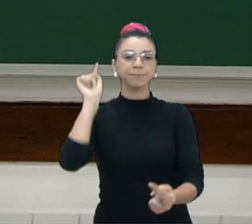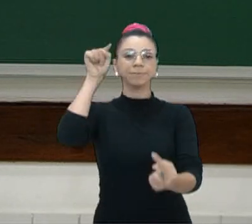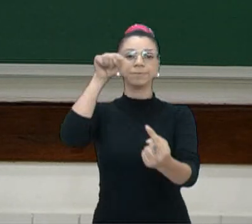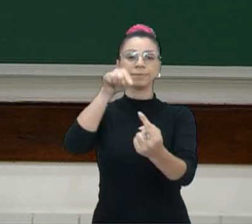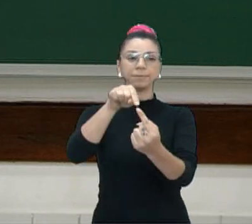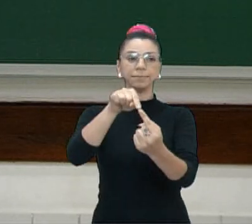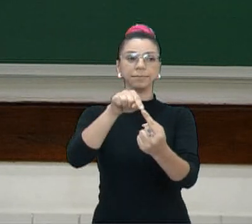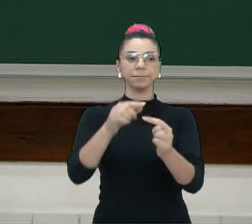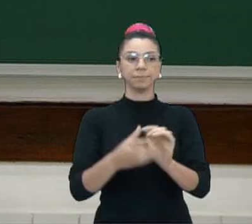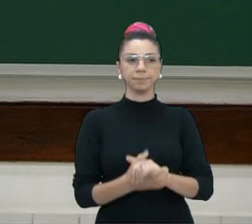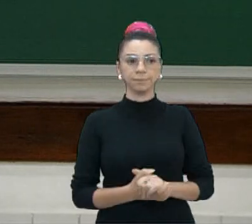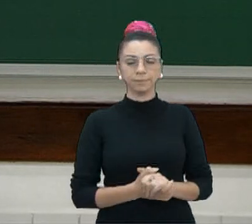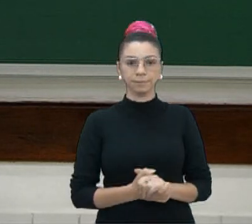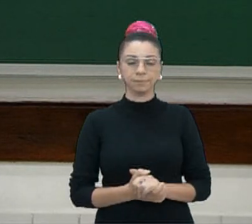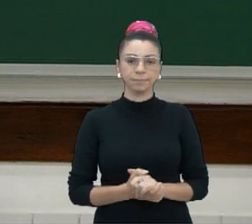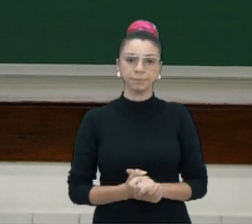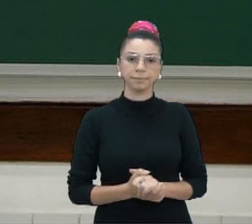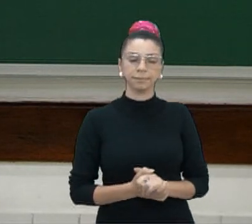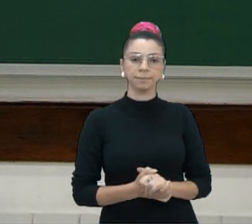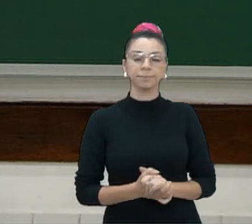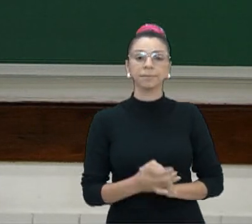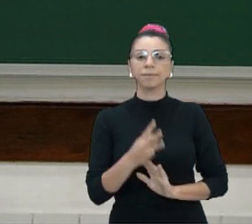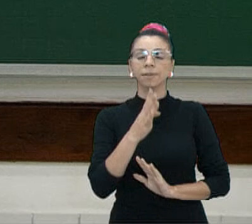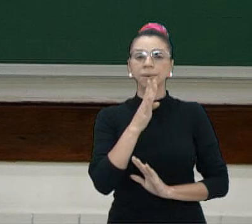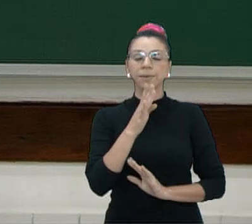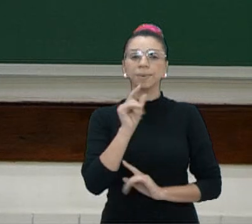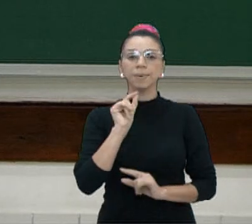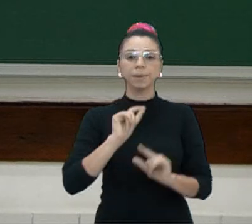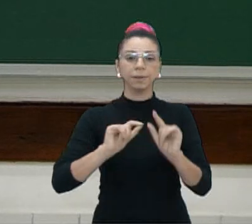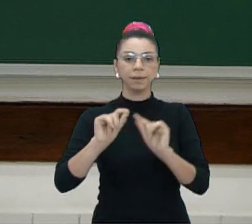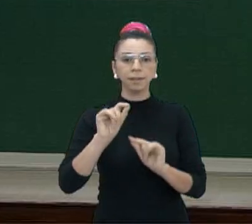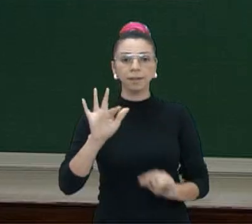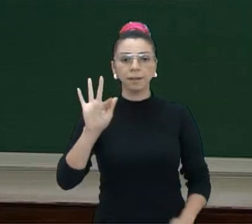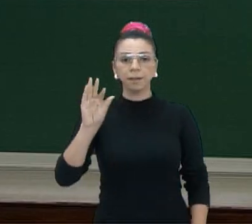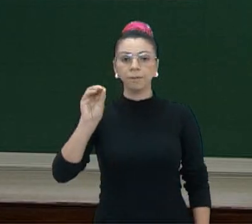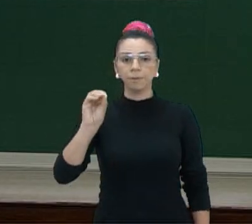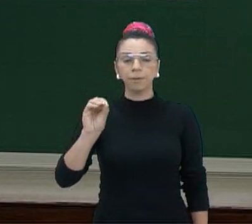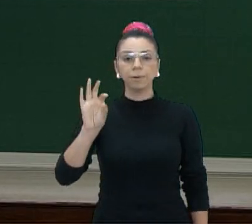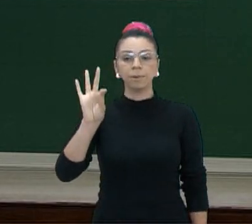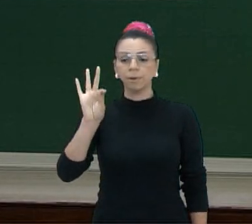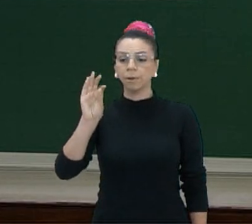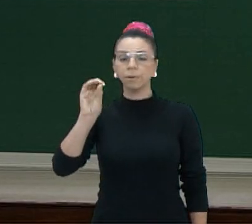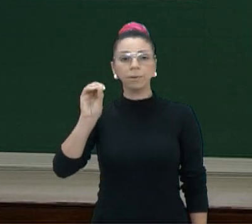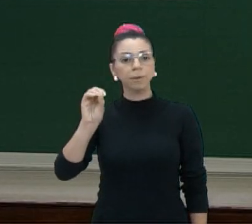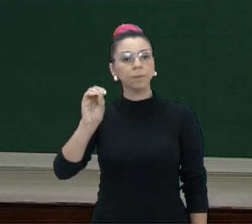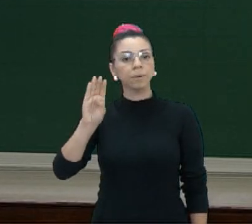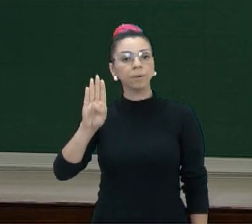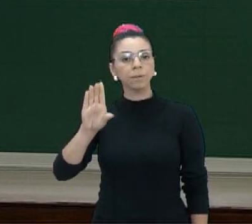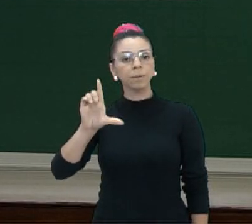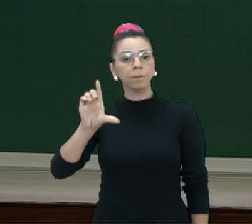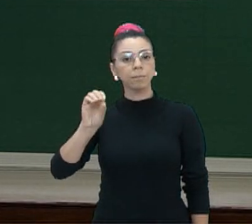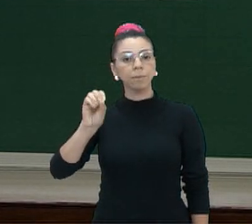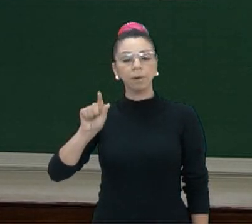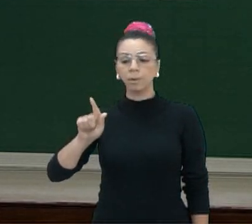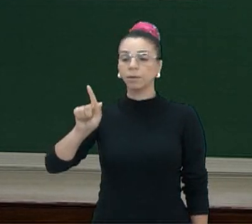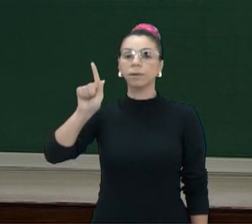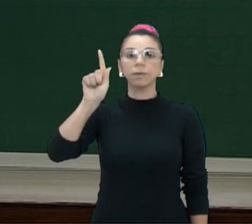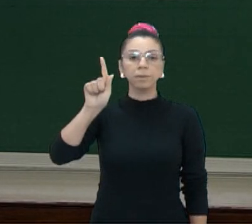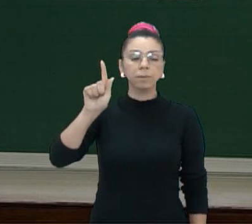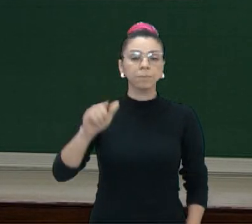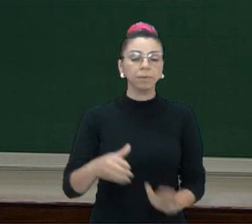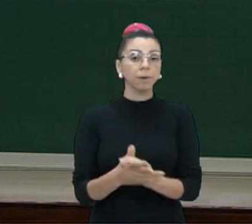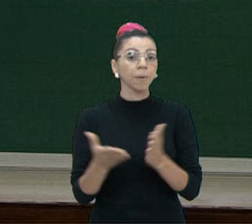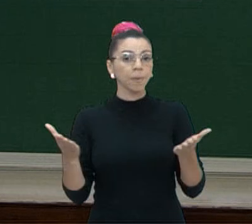nossos objetivos de hoje. Nós vamos conhecer o gênero fotoblog. Lembra na aula passada a gente estava falando sobre ele? Então hoje a gente vai falar